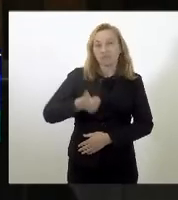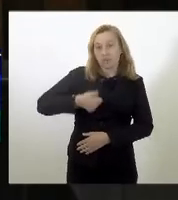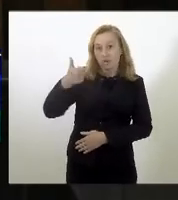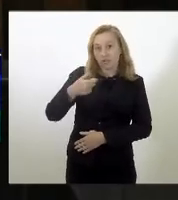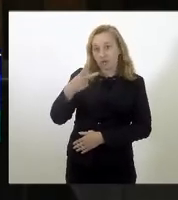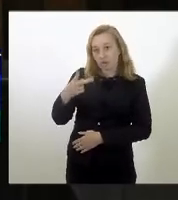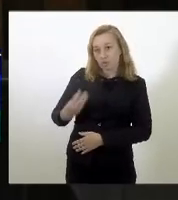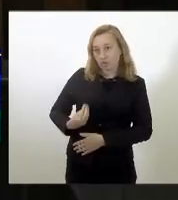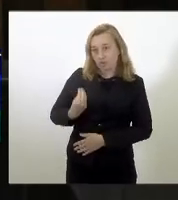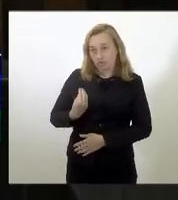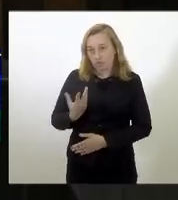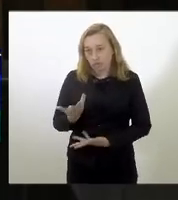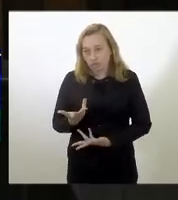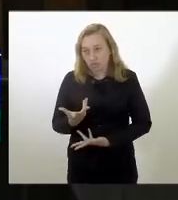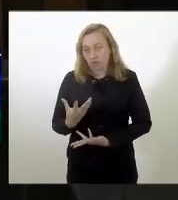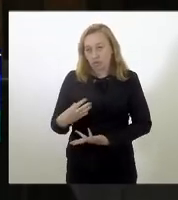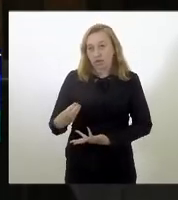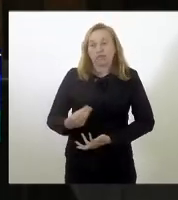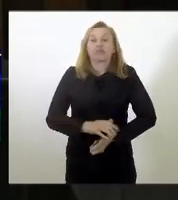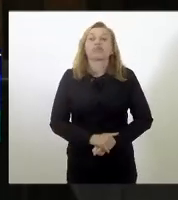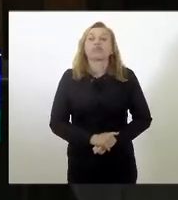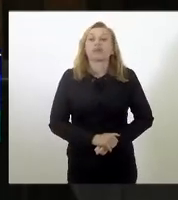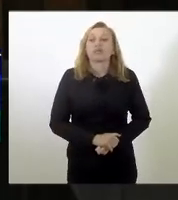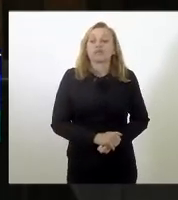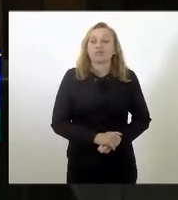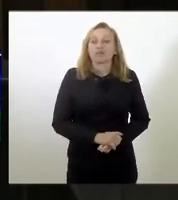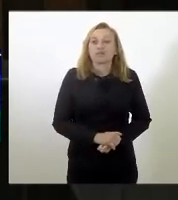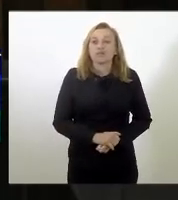seu filho. Em